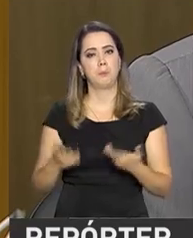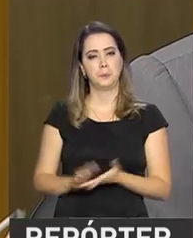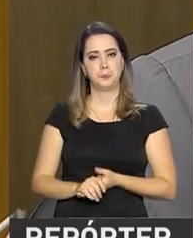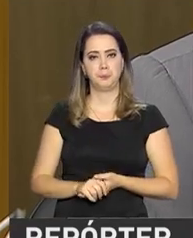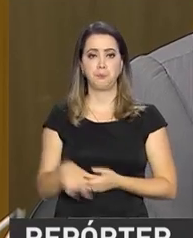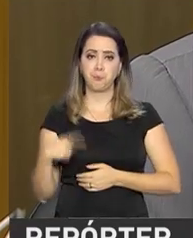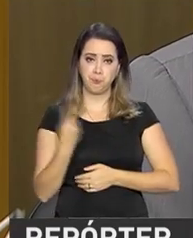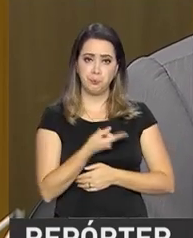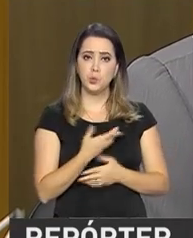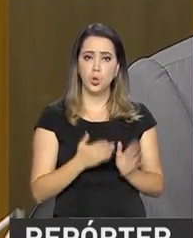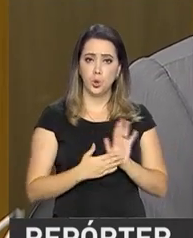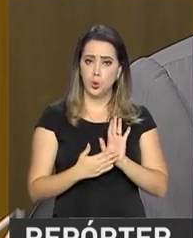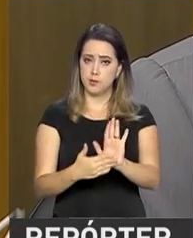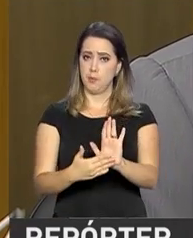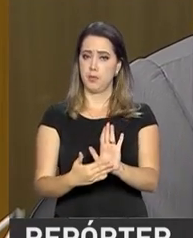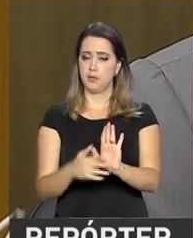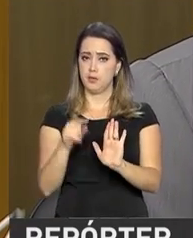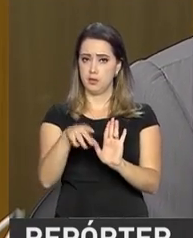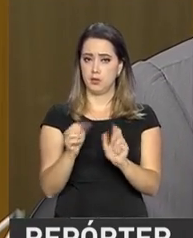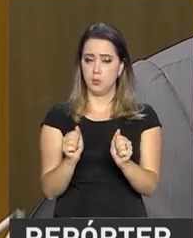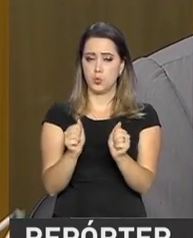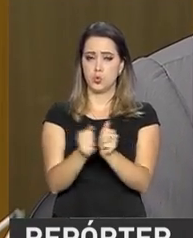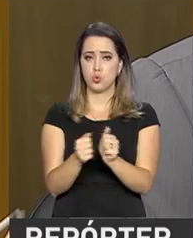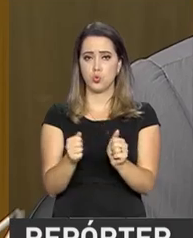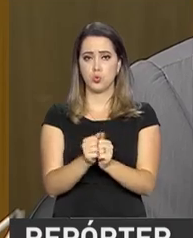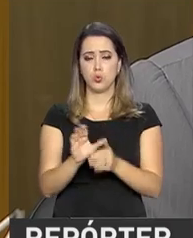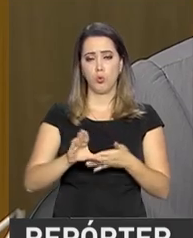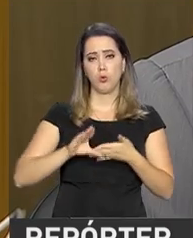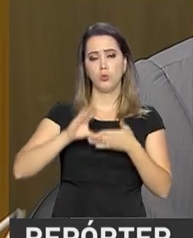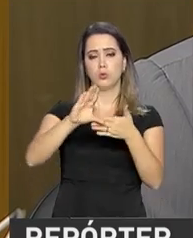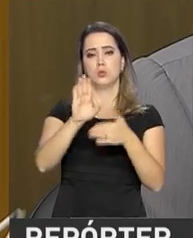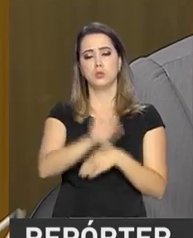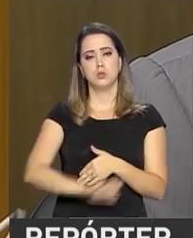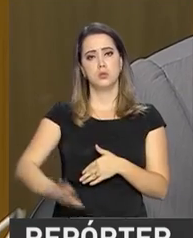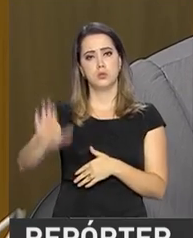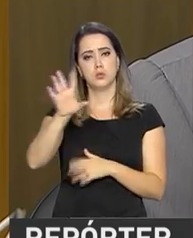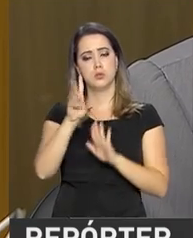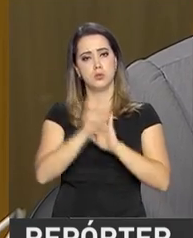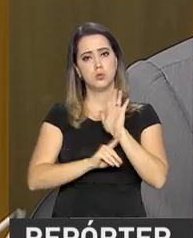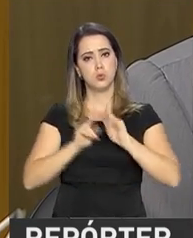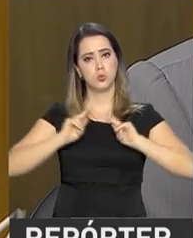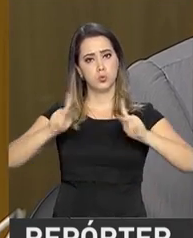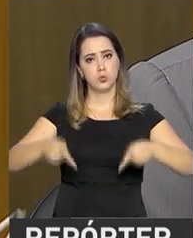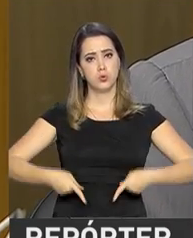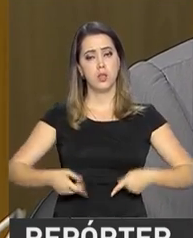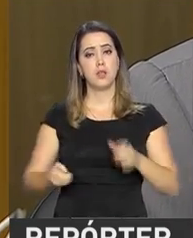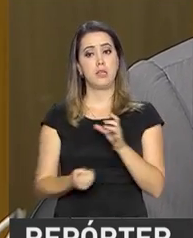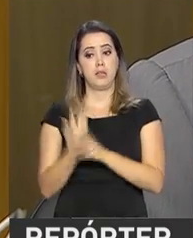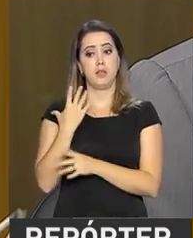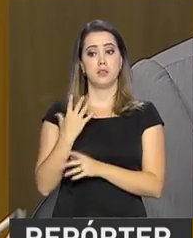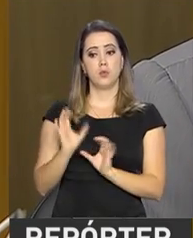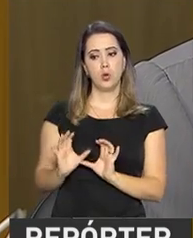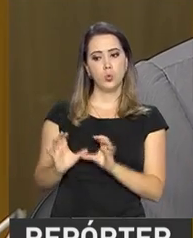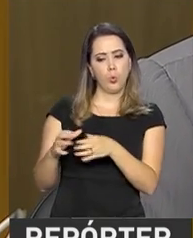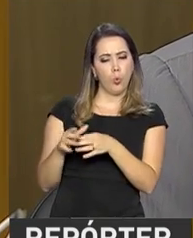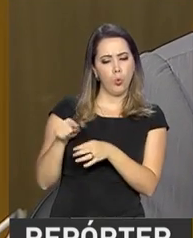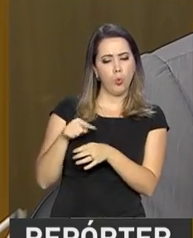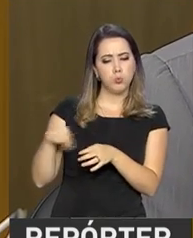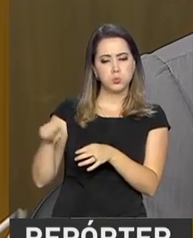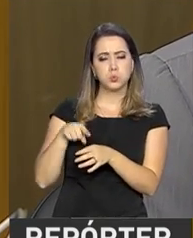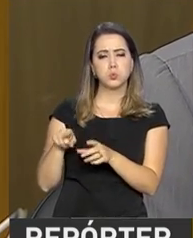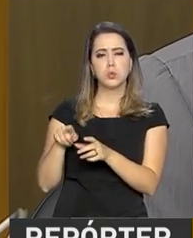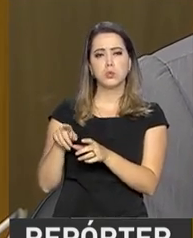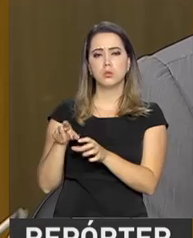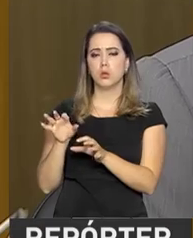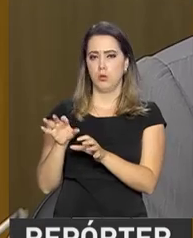apresentamos junto ao conselho nacional dos direitos humanos das nações unidas em genebra a criação do observatório dos direitos humanos